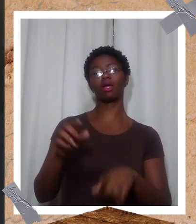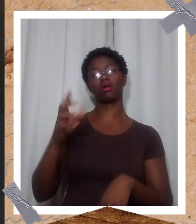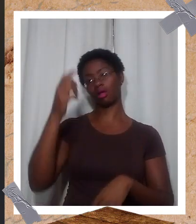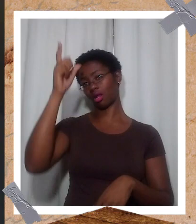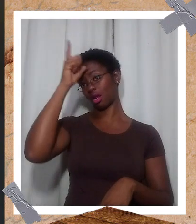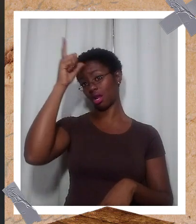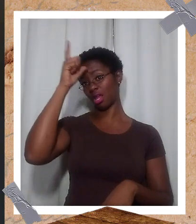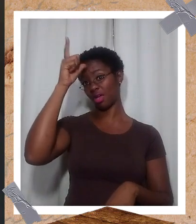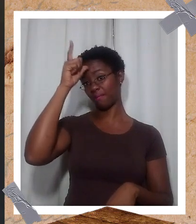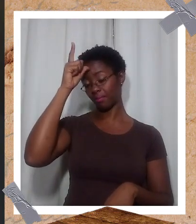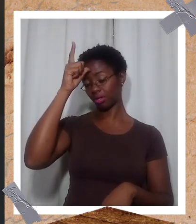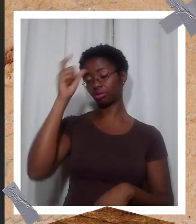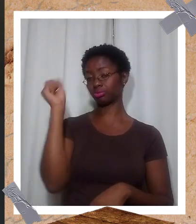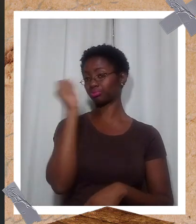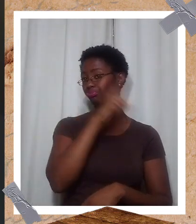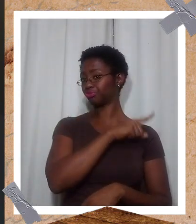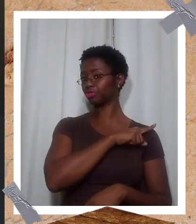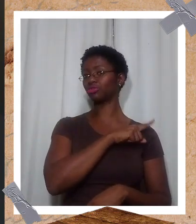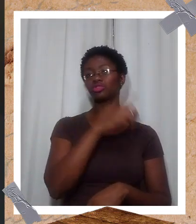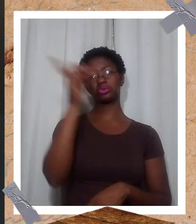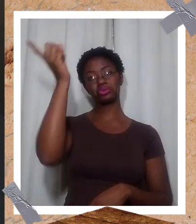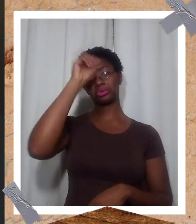que diariamente tinha